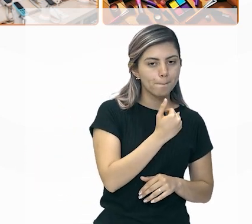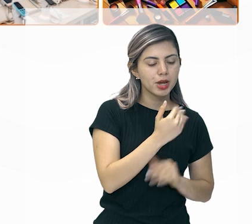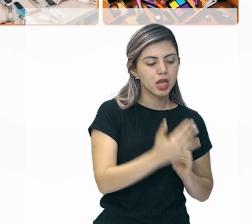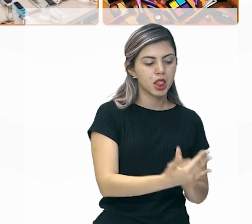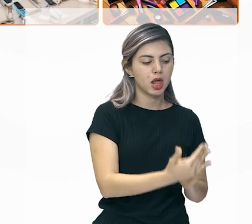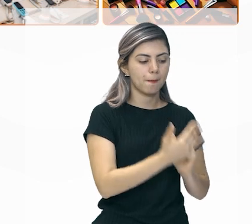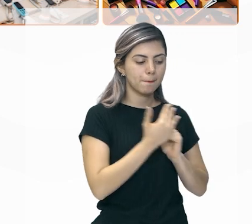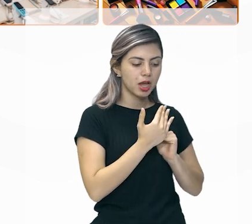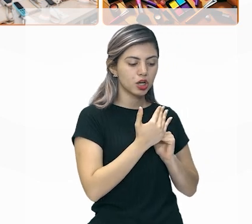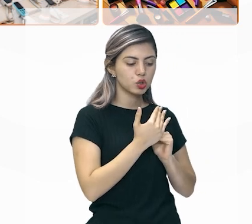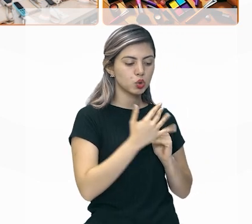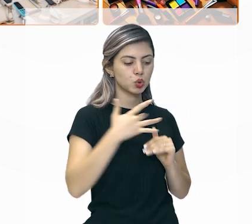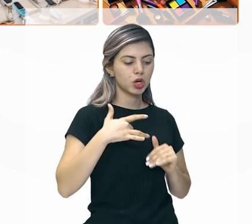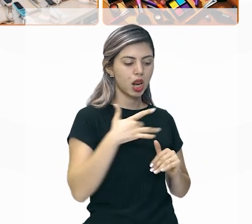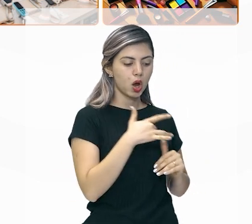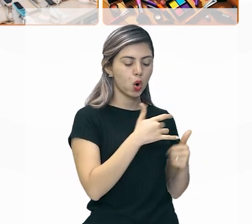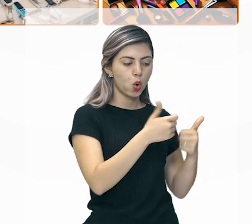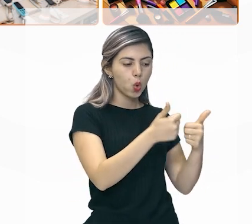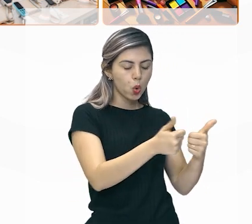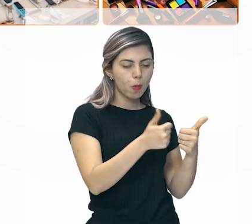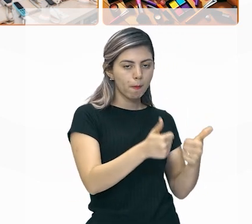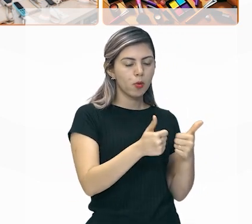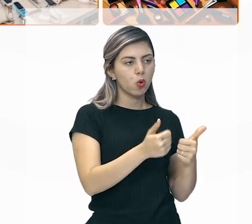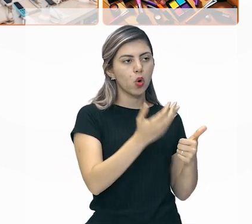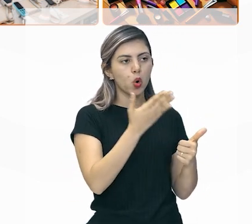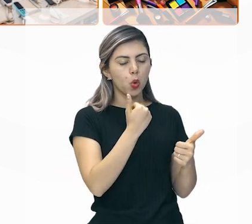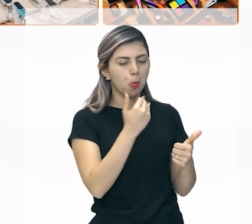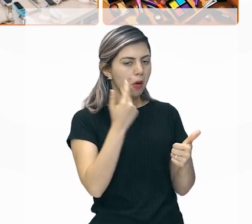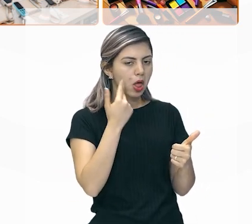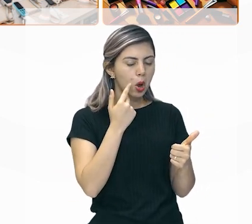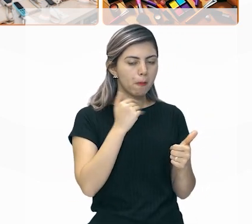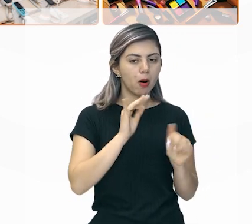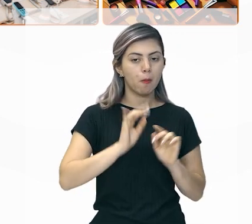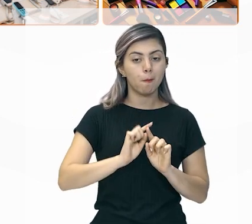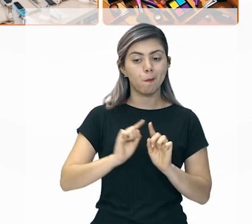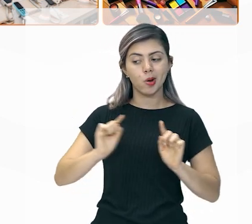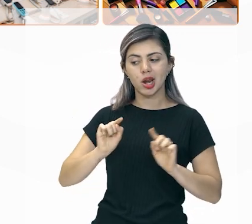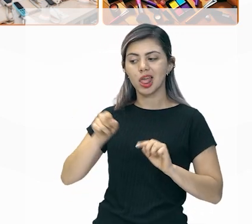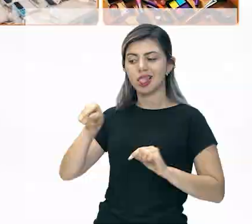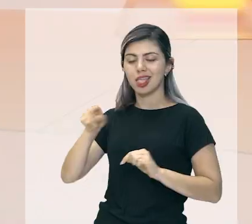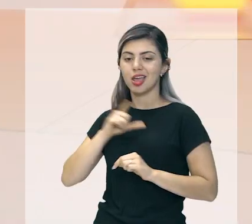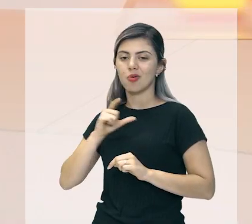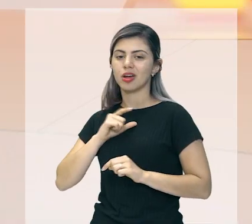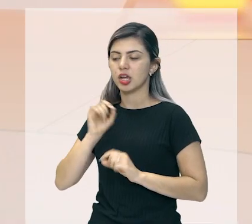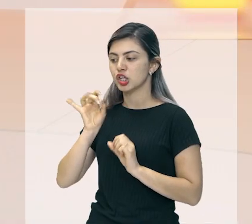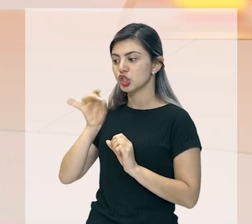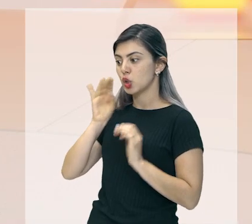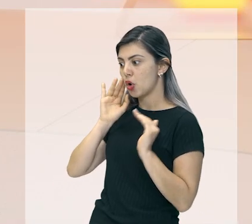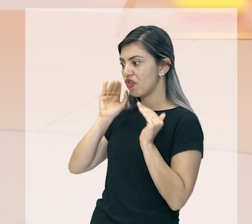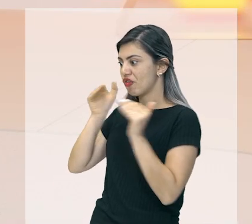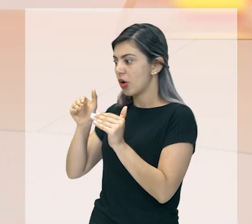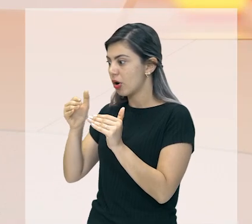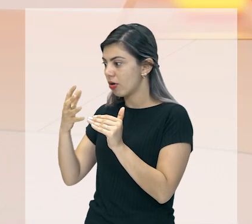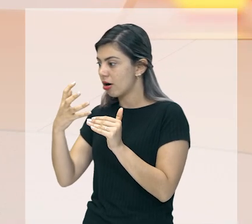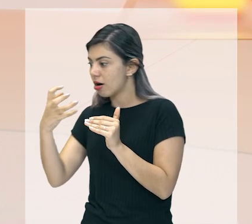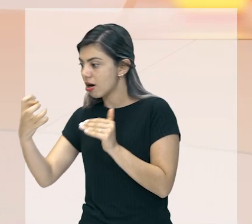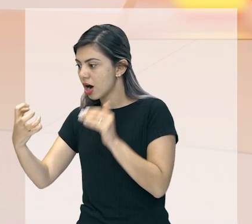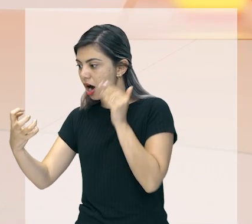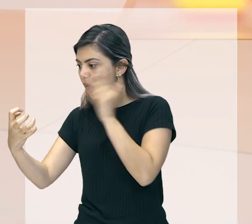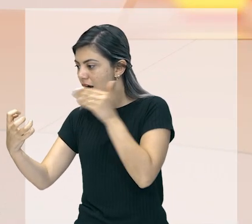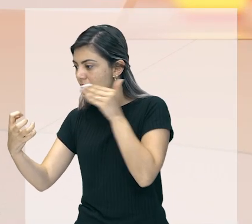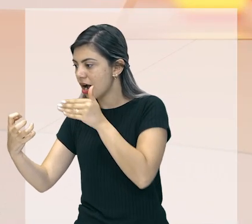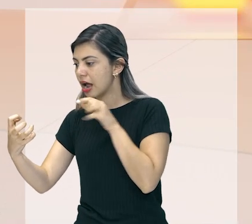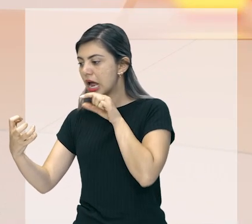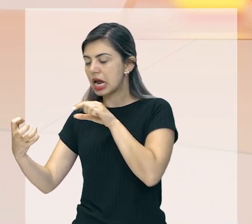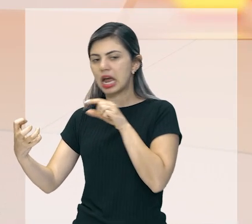sua função, né? As pessoas iam se alimentar normalmente, mas tem um outro componente aí de querer comer aquele tipo de alimento ali. Então é